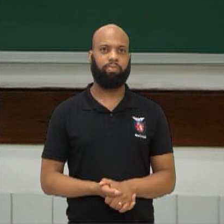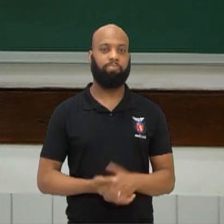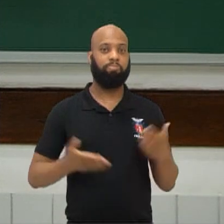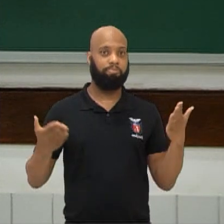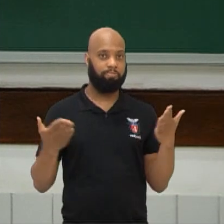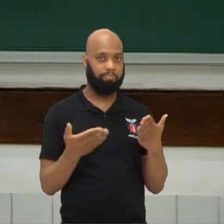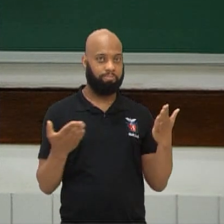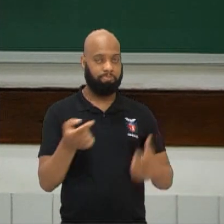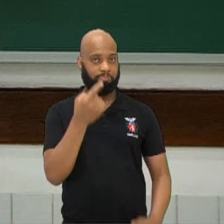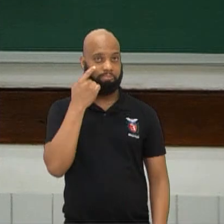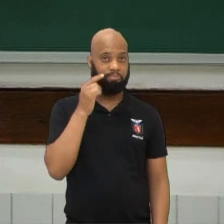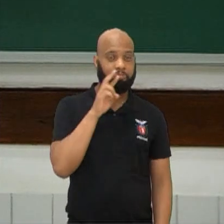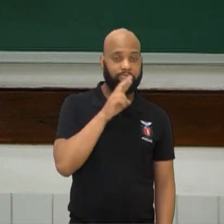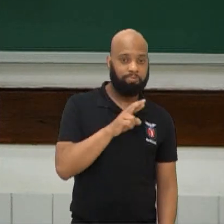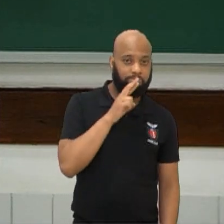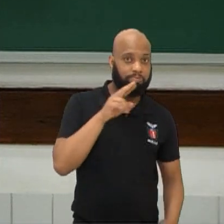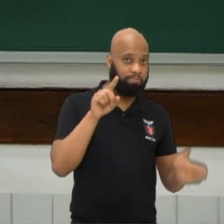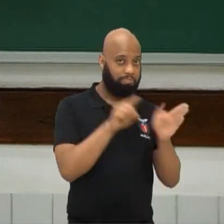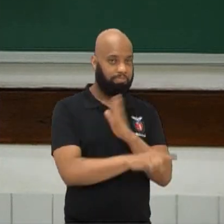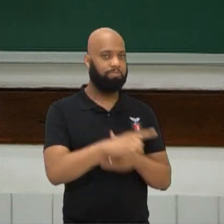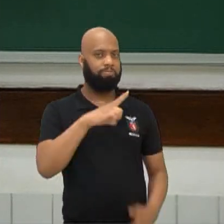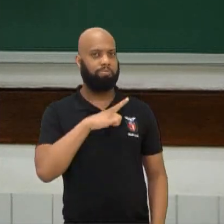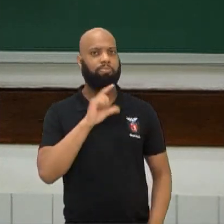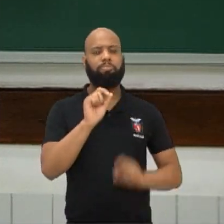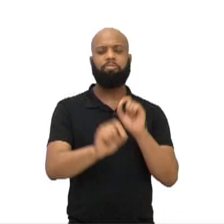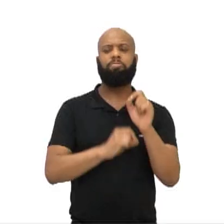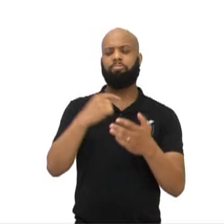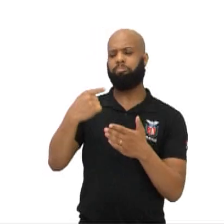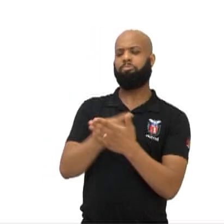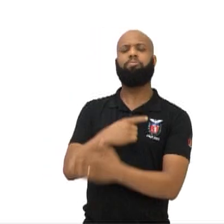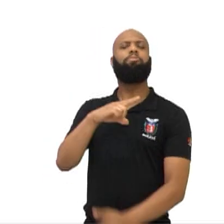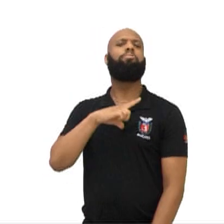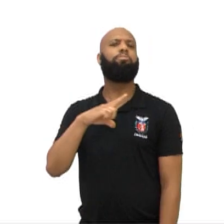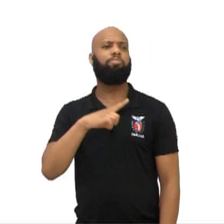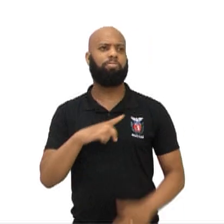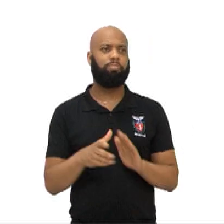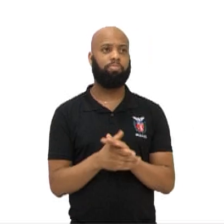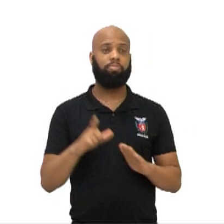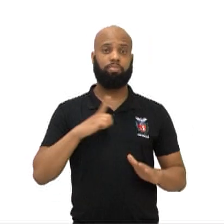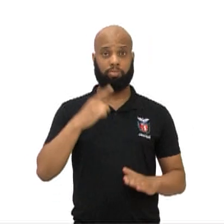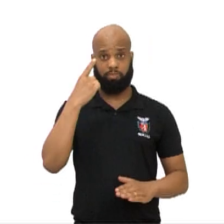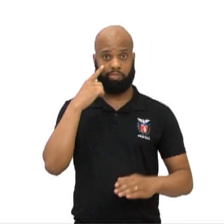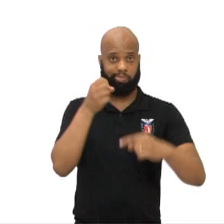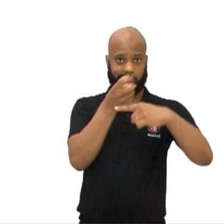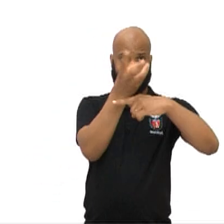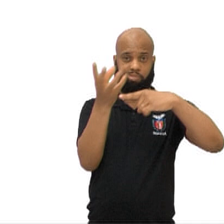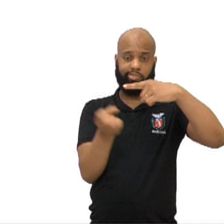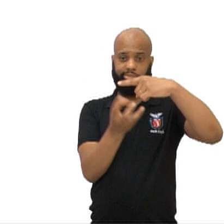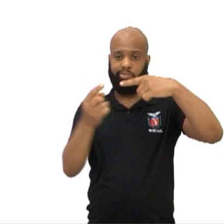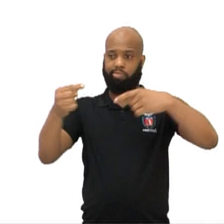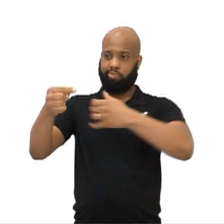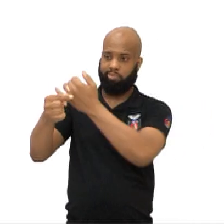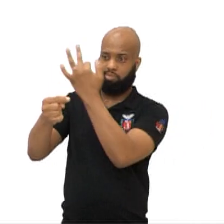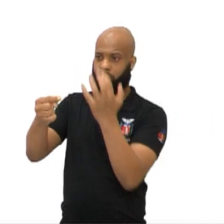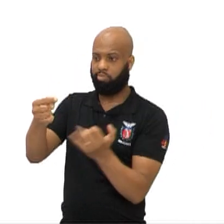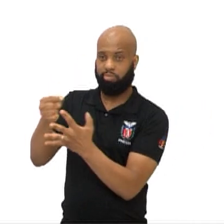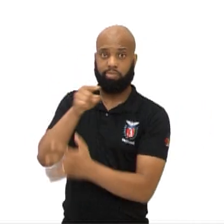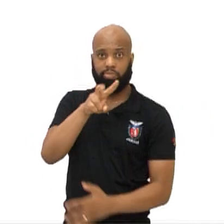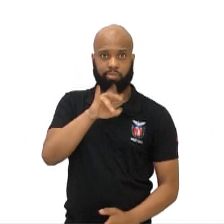Então, vamos lá para a resolução do nosso quiz. O que ele estava nos perguntando? De acordo com as proporções a seguir,